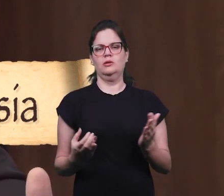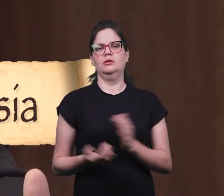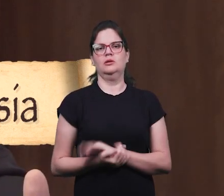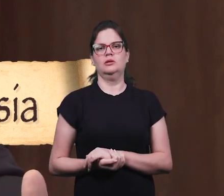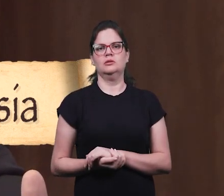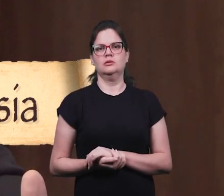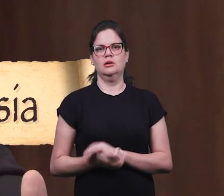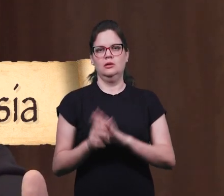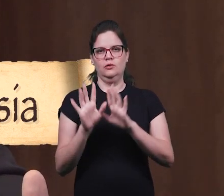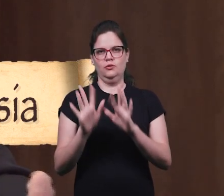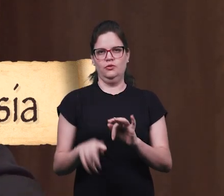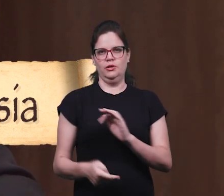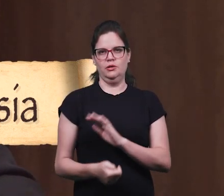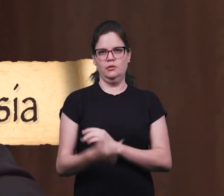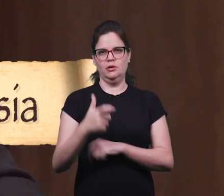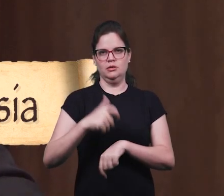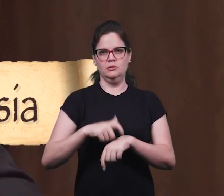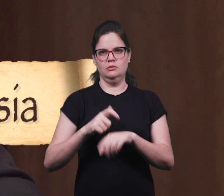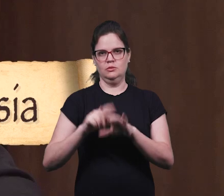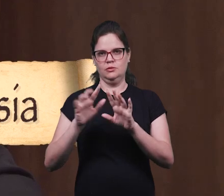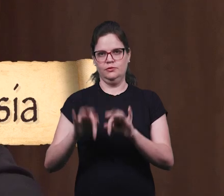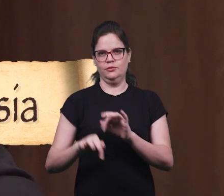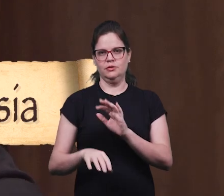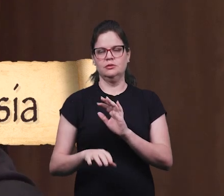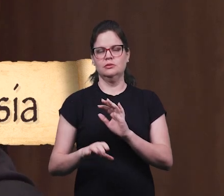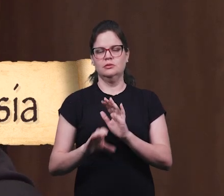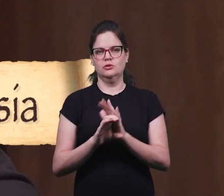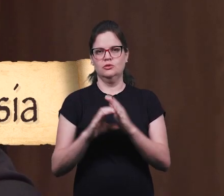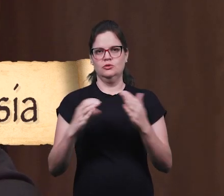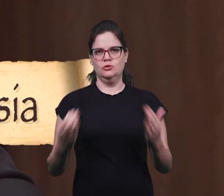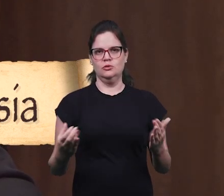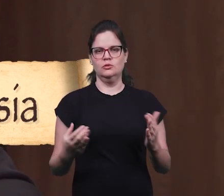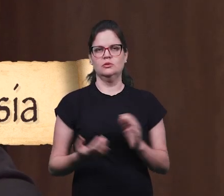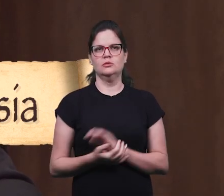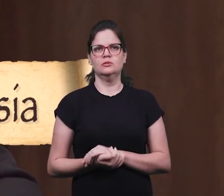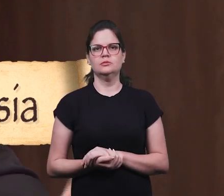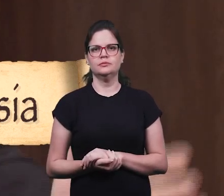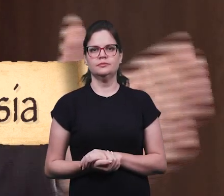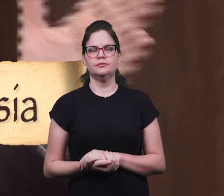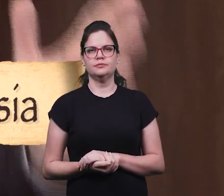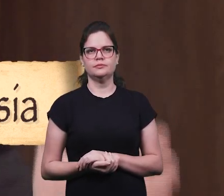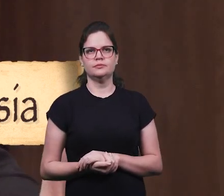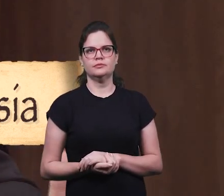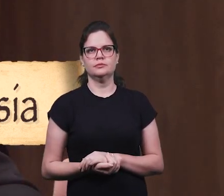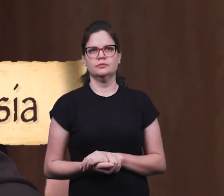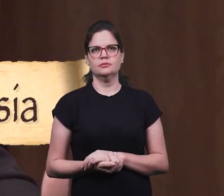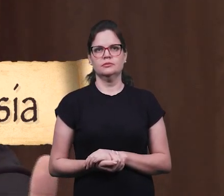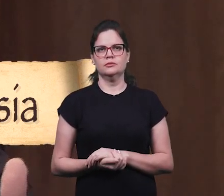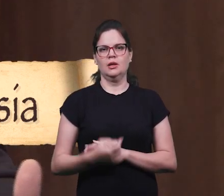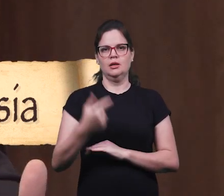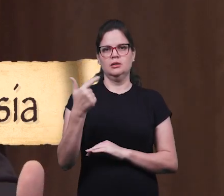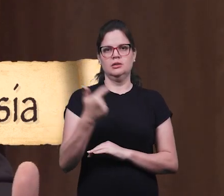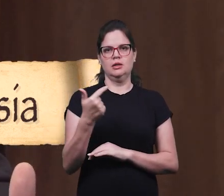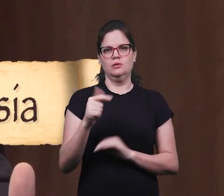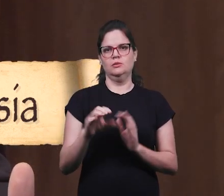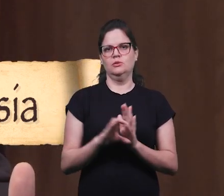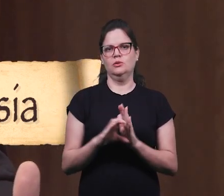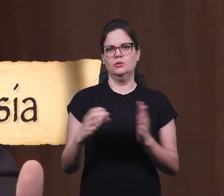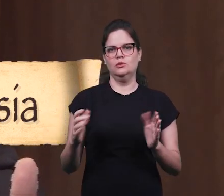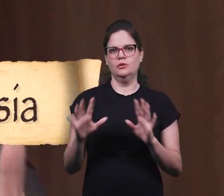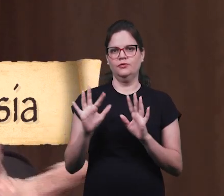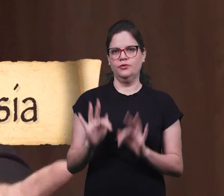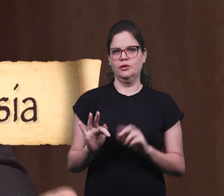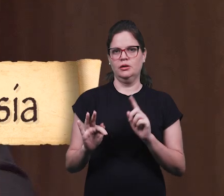declaração, com essa profecia de Isaías, relembrando a profecia de Isaías. O livro de Crônicas, segundo Crônicas,